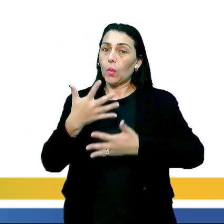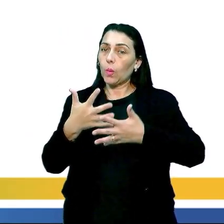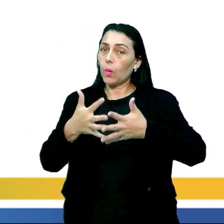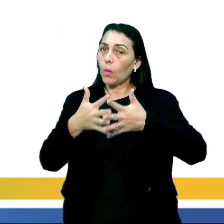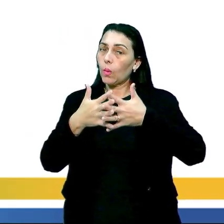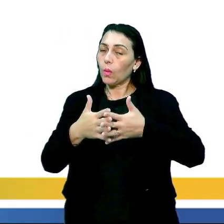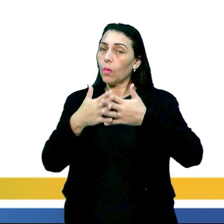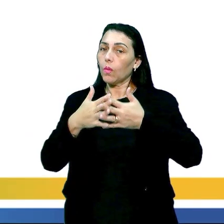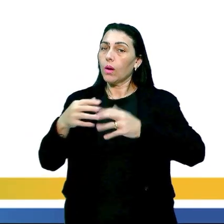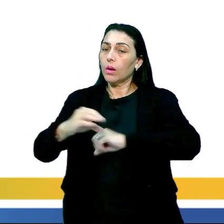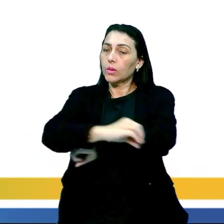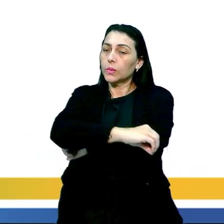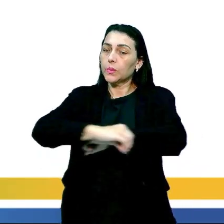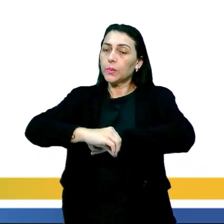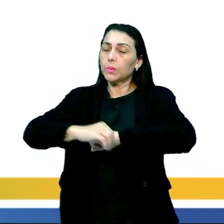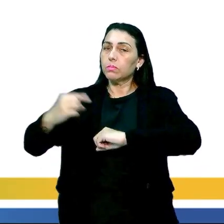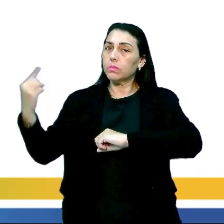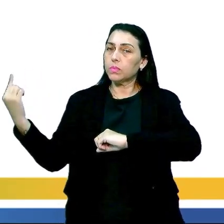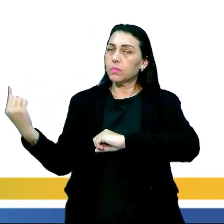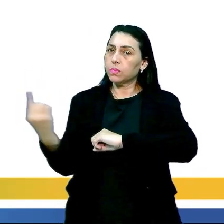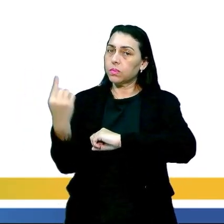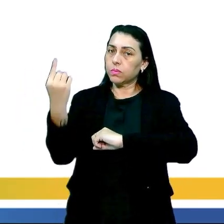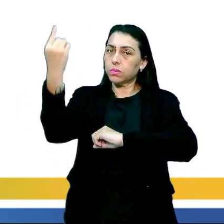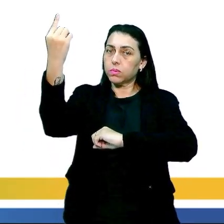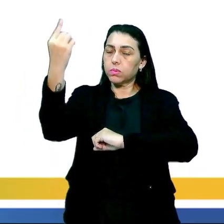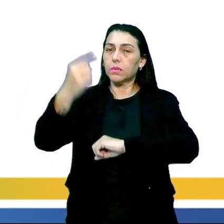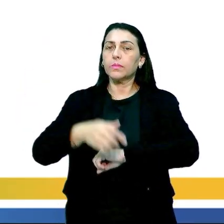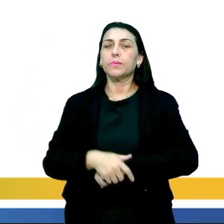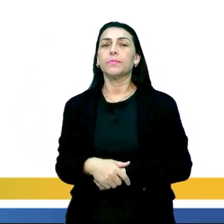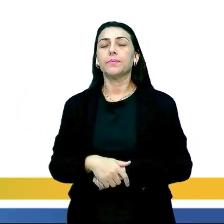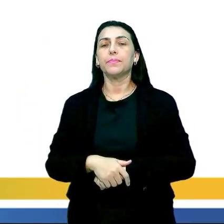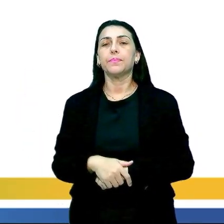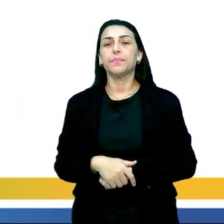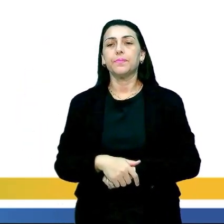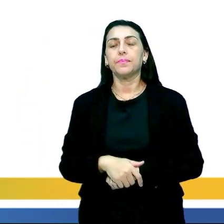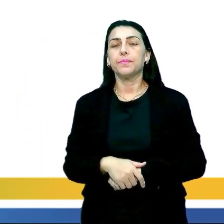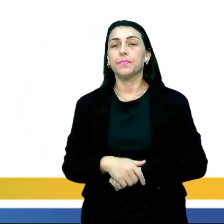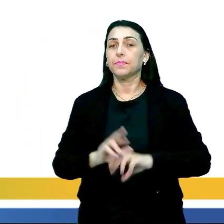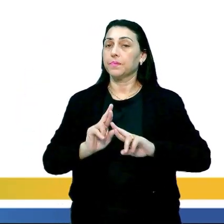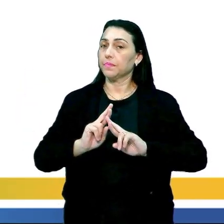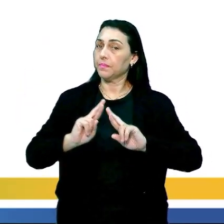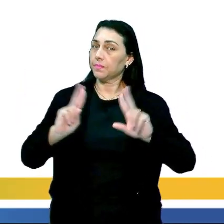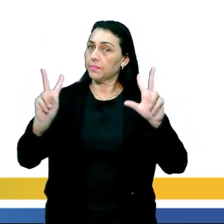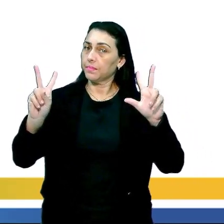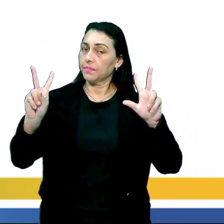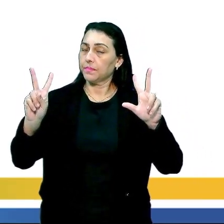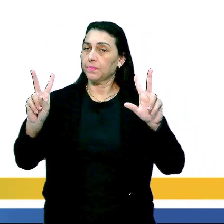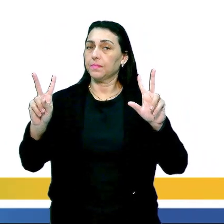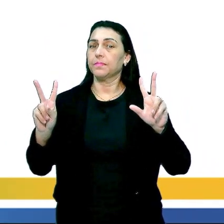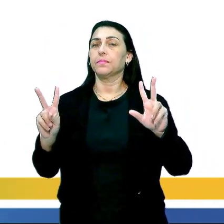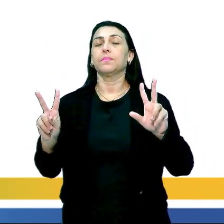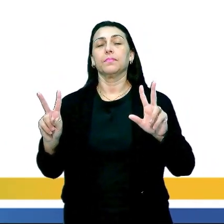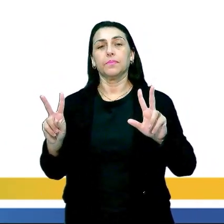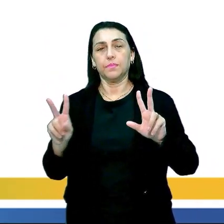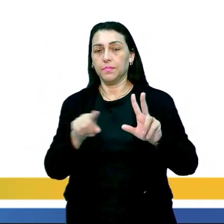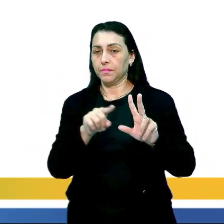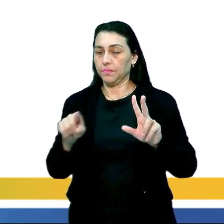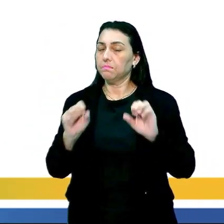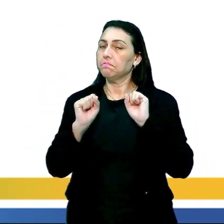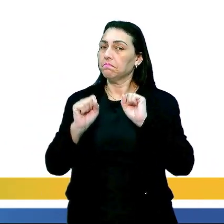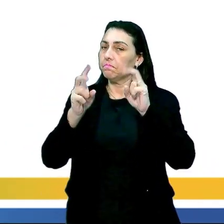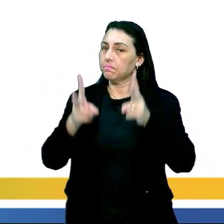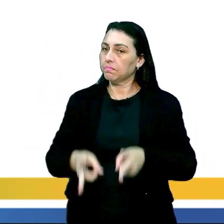confundir a latitude com a altitude, tá? São coisas bem diferentes conforme vocês